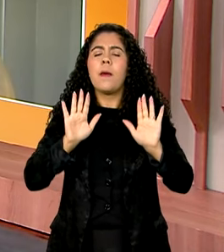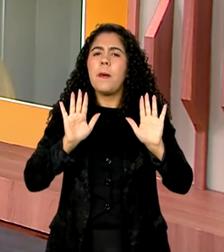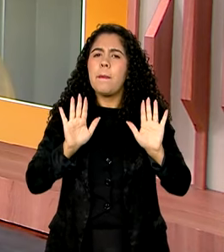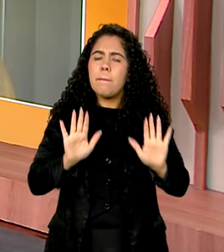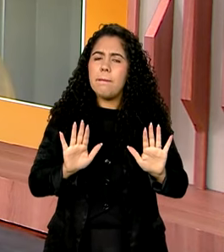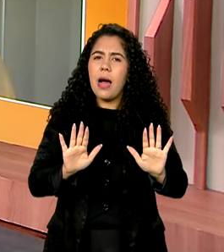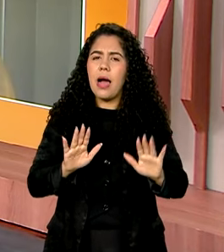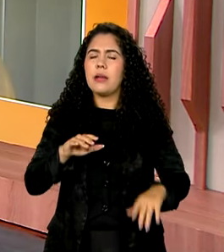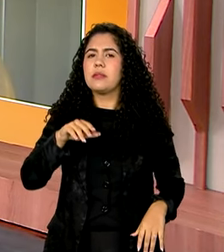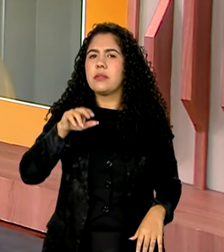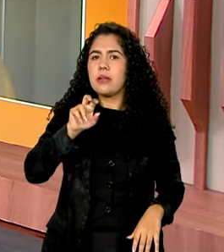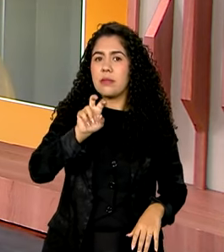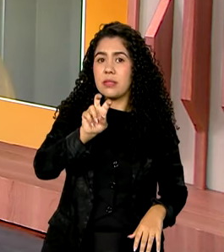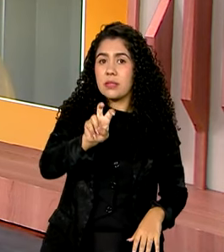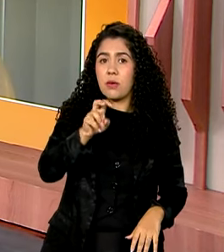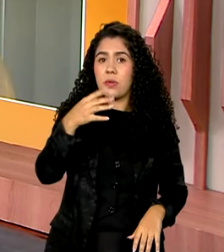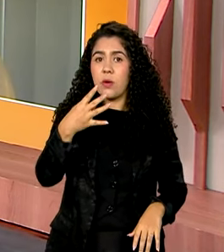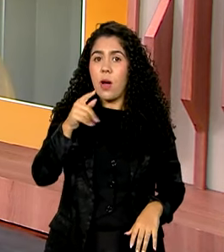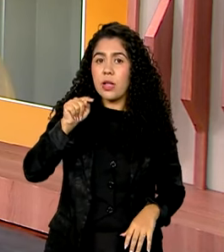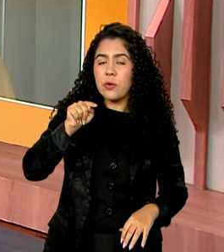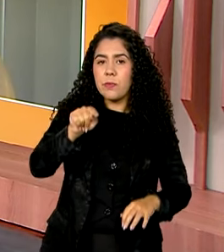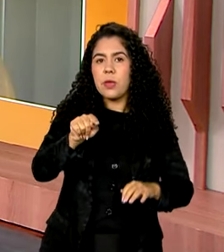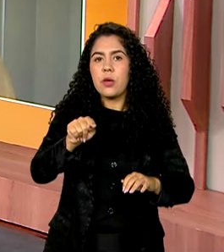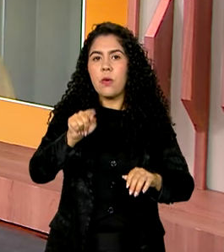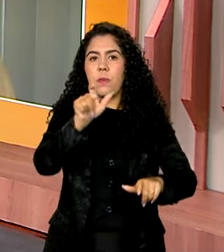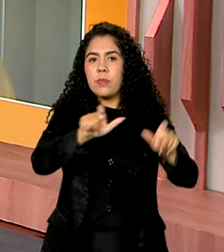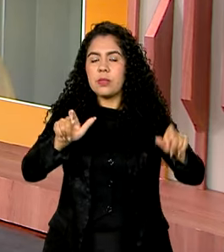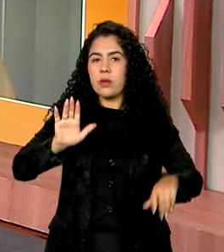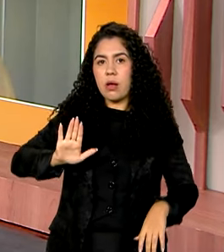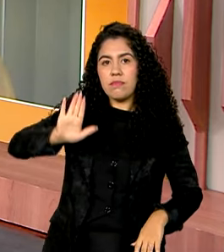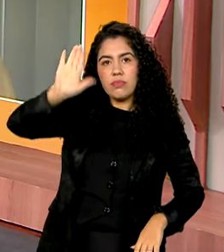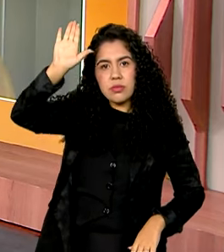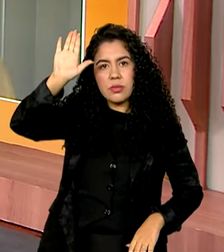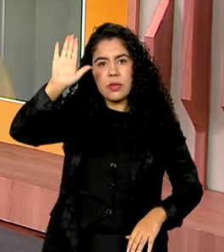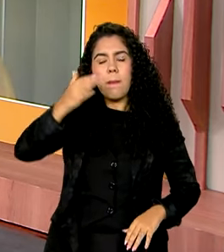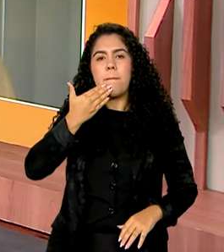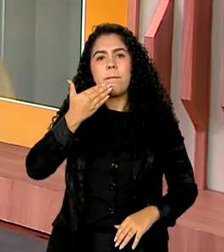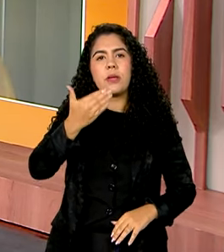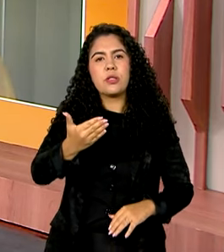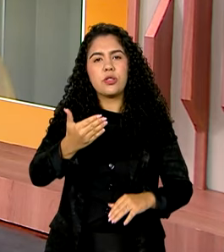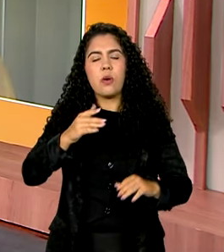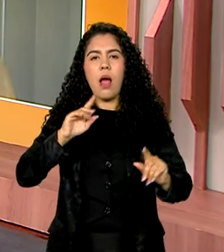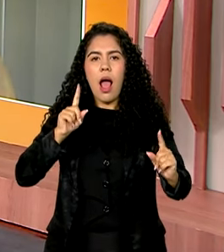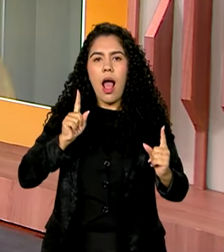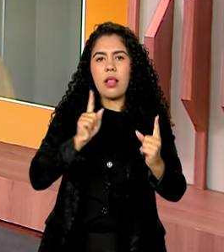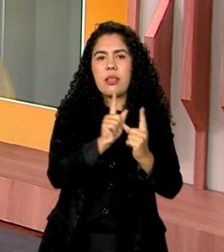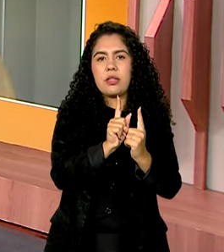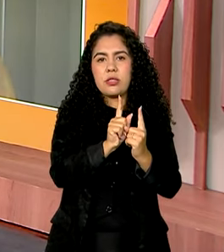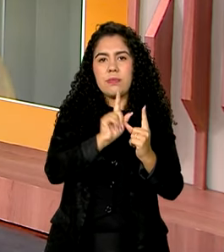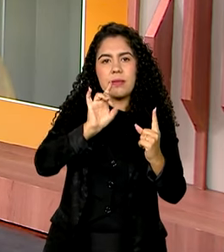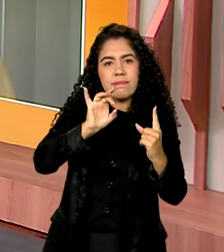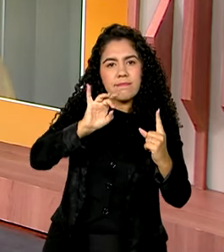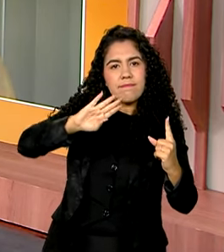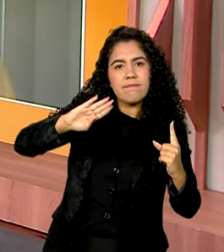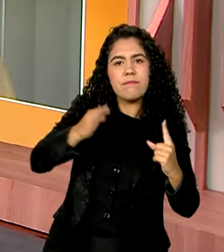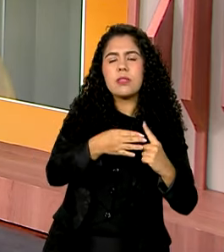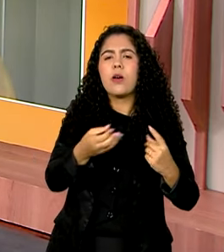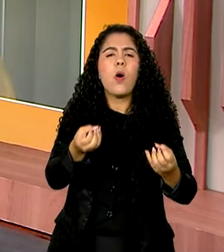54 mil candidatos solicitaram atendimento especial. Explica para a gente, Alexandre, como é essa